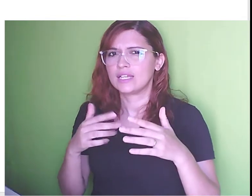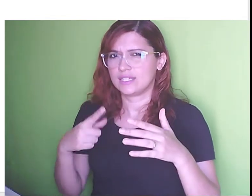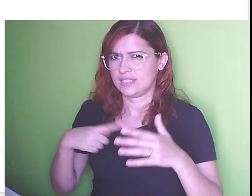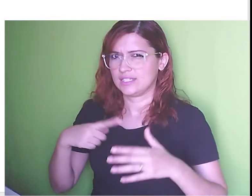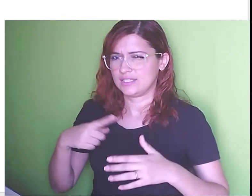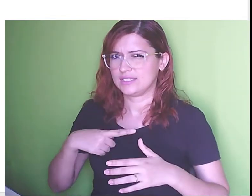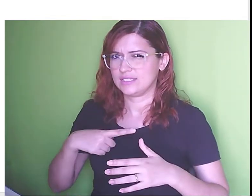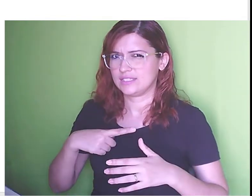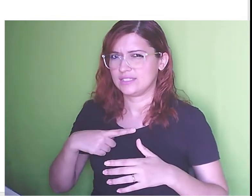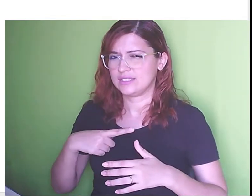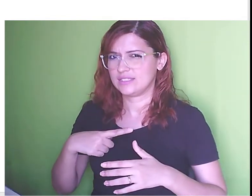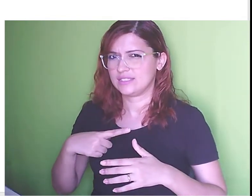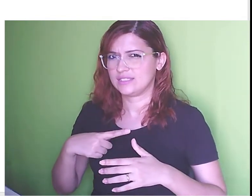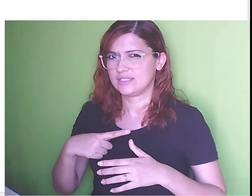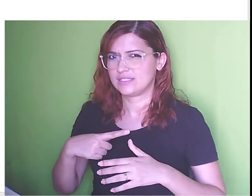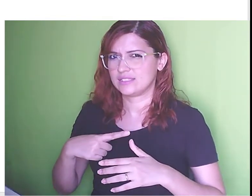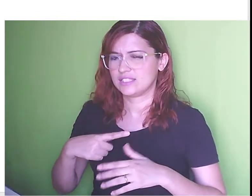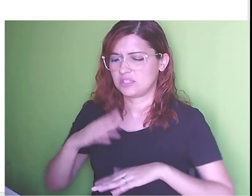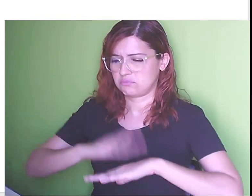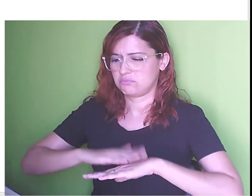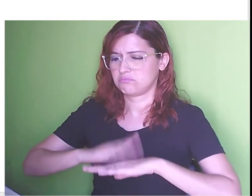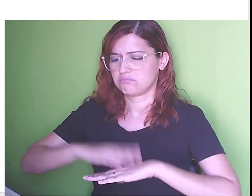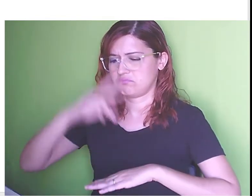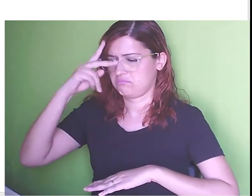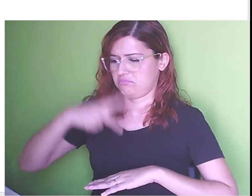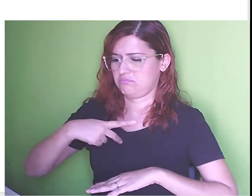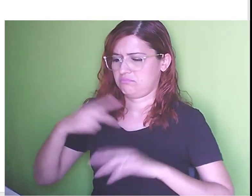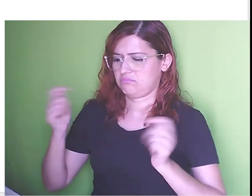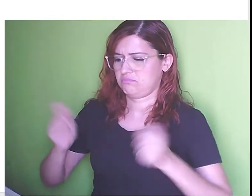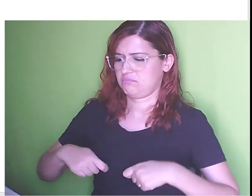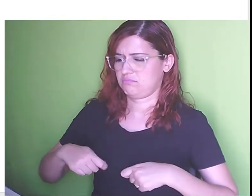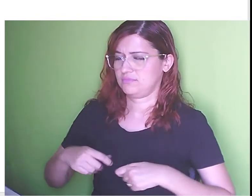não tinham tanta autonomia assim.